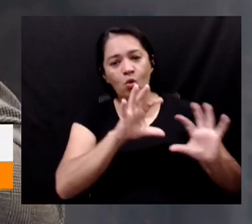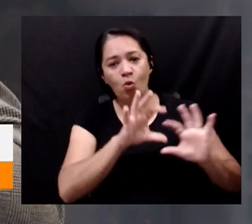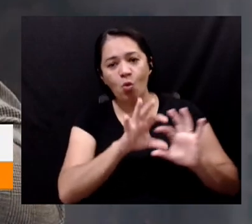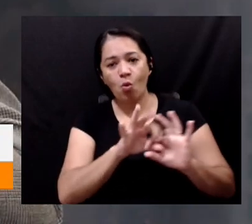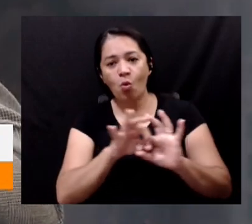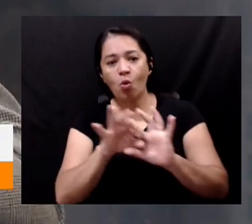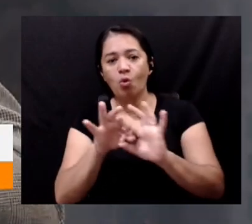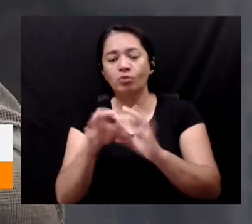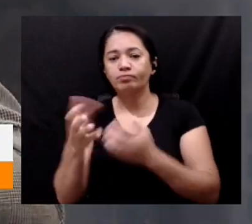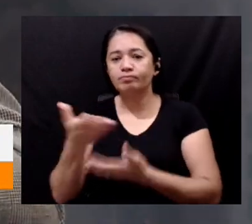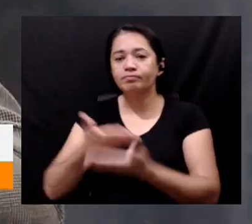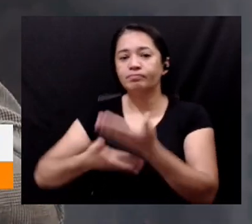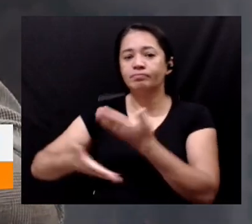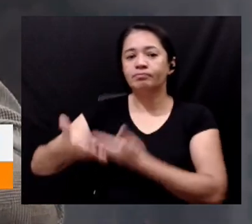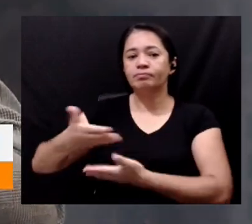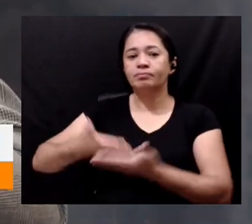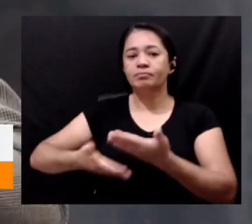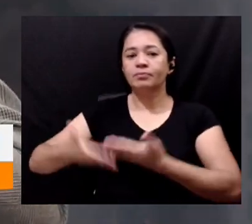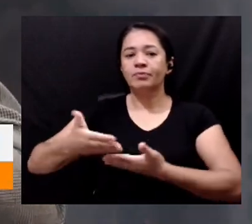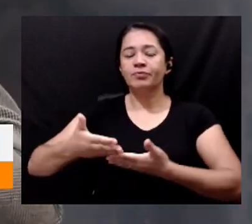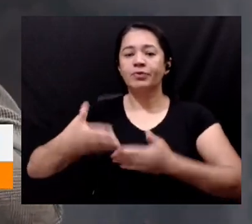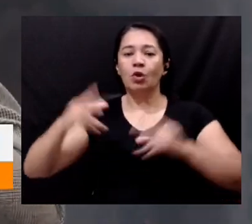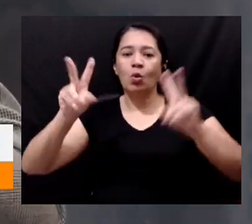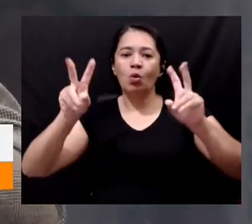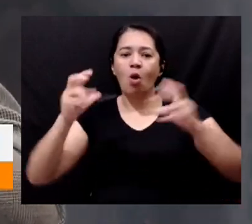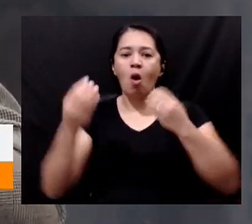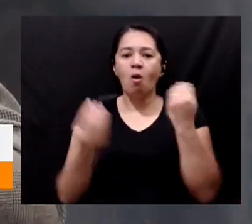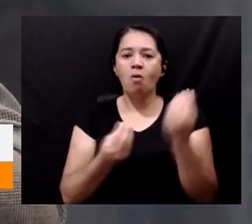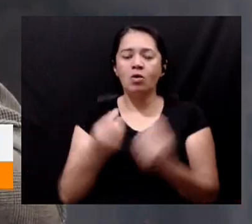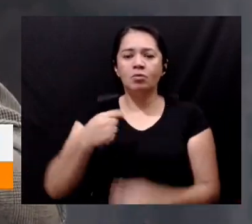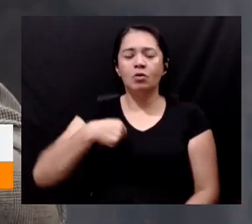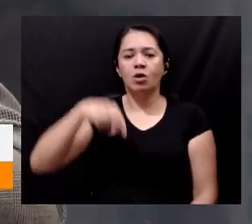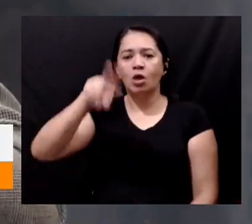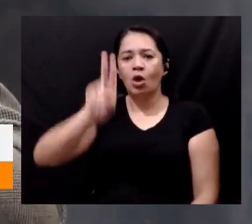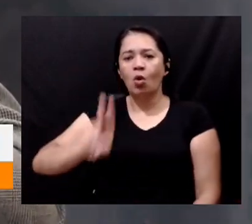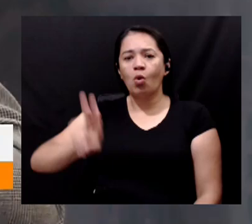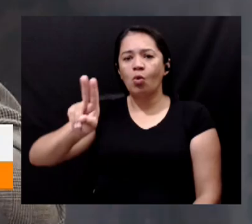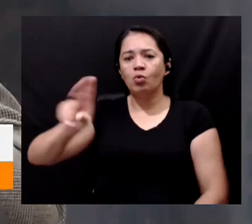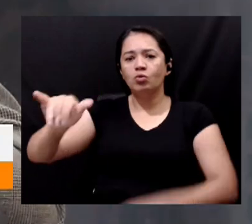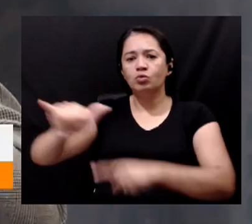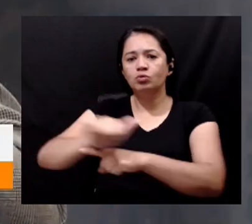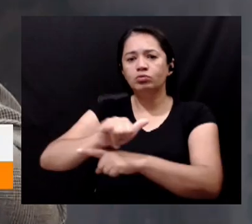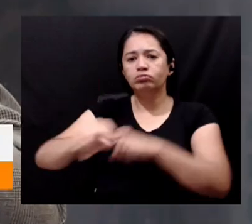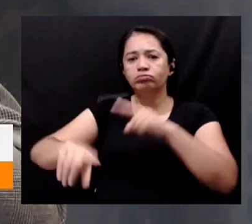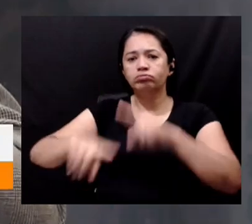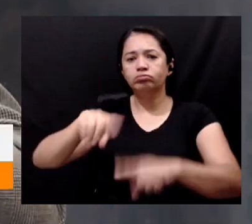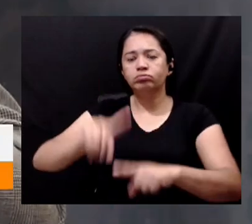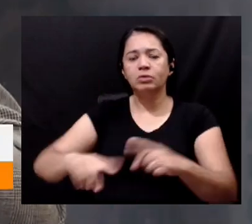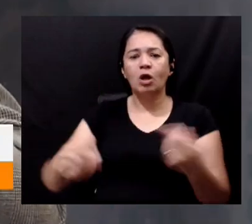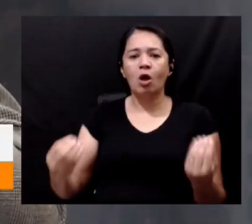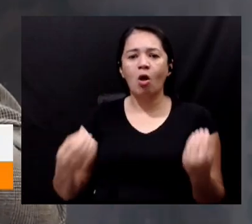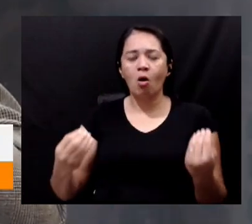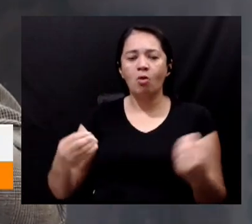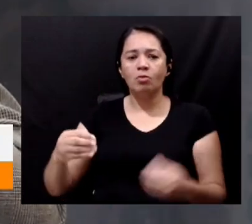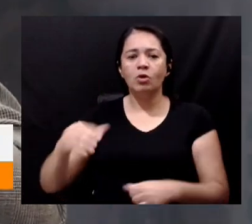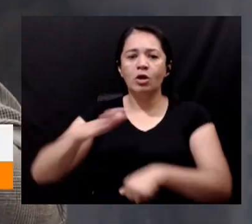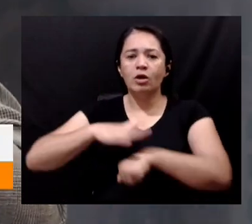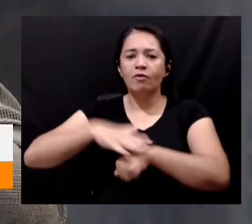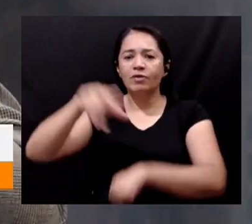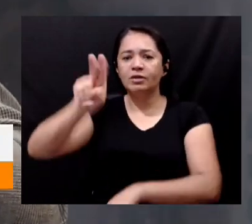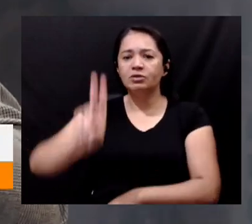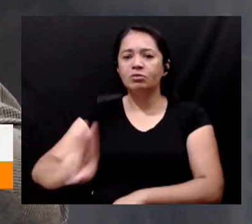essa questão do que como eu utilizo essa ferramenta, né, como que eu faço para utilizar essa